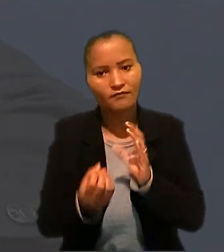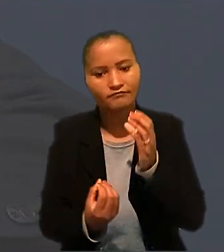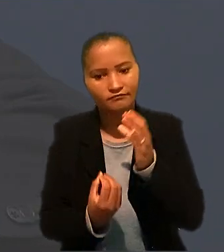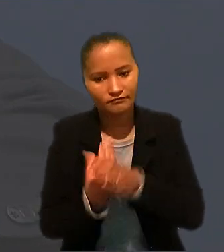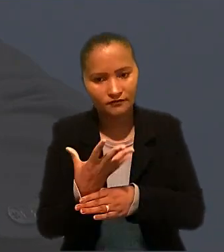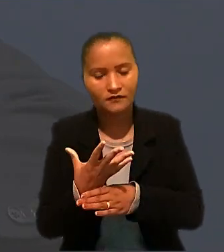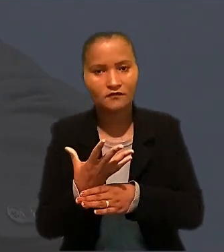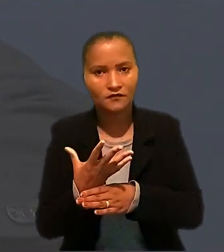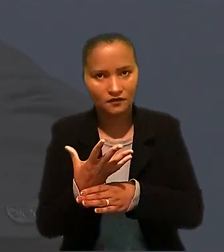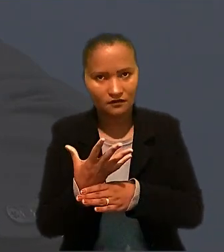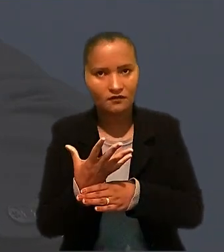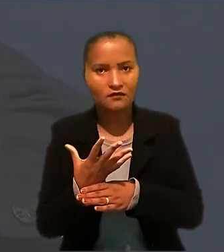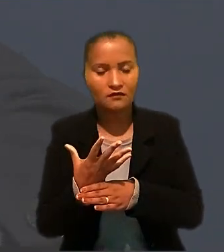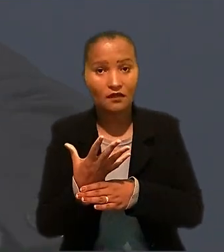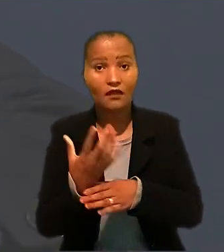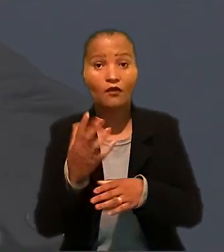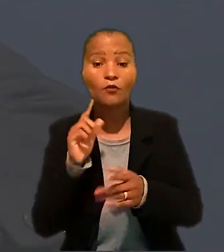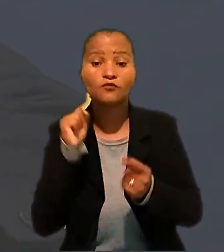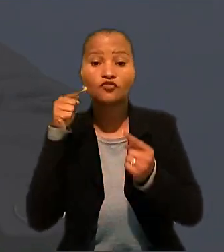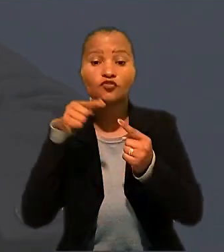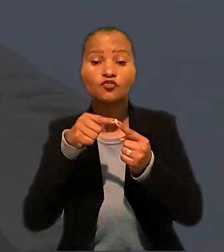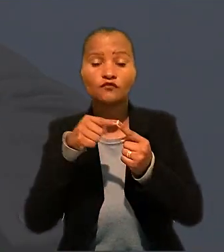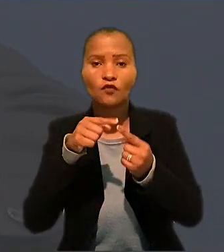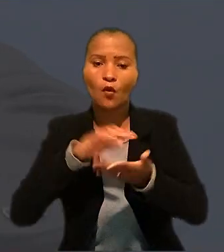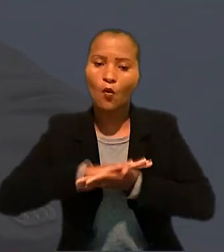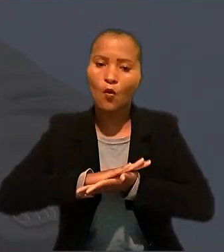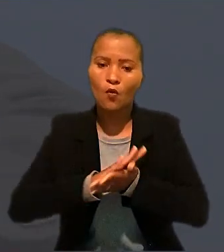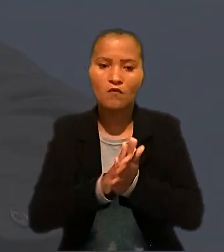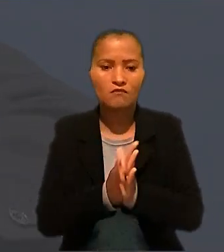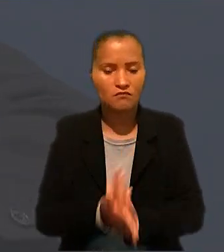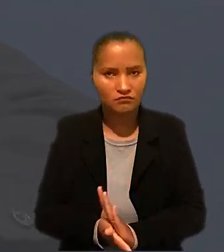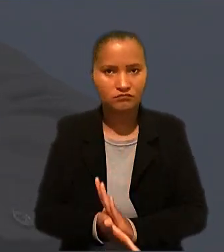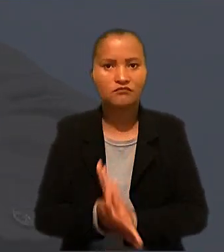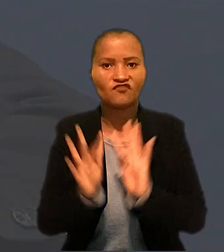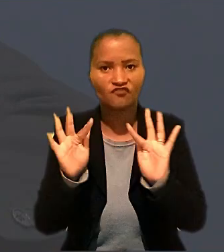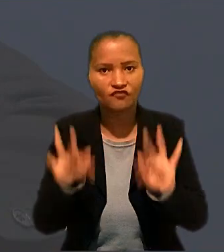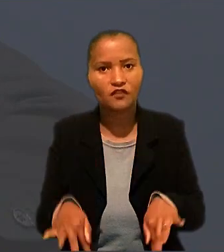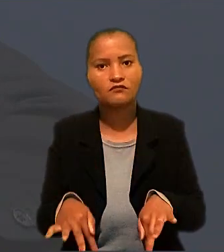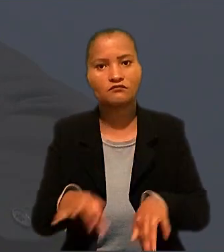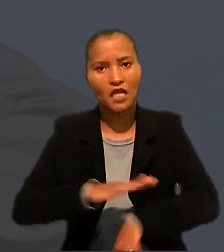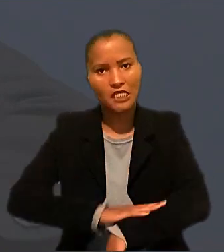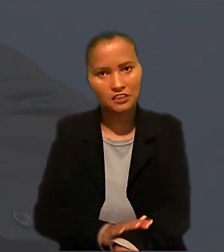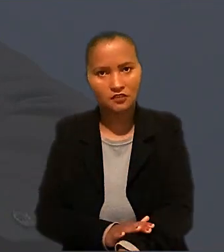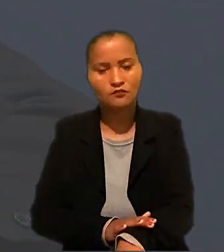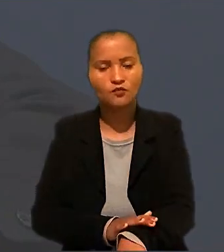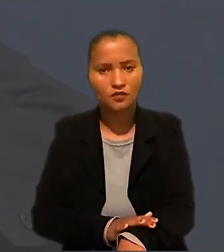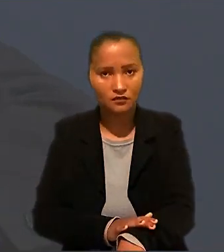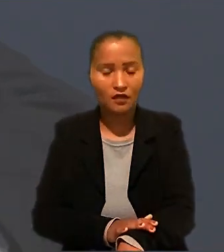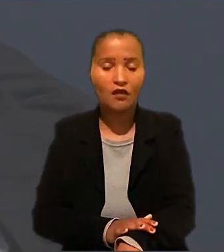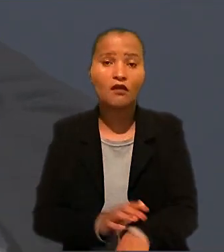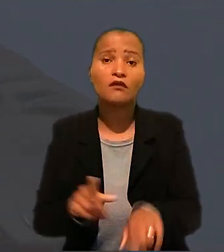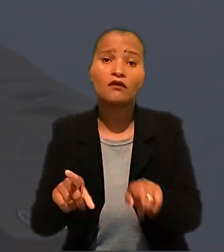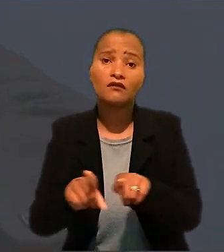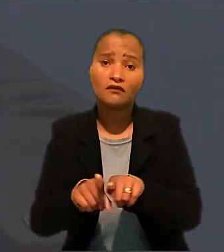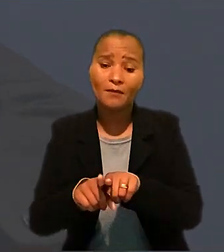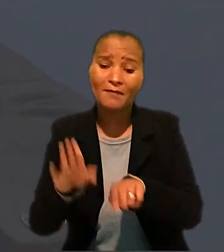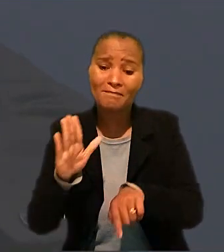adotadas com o viés de combater mesmo o racismo. Mas mais